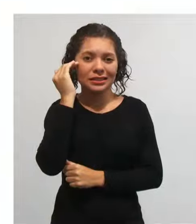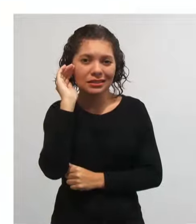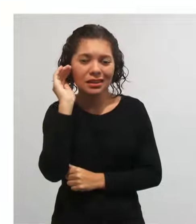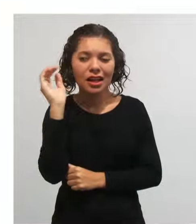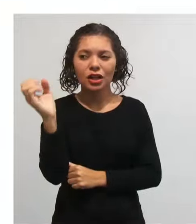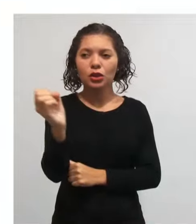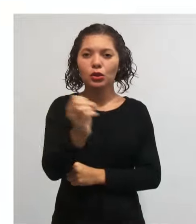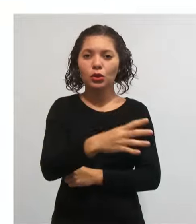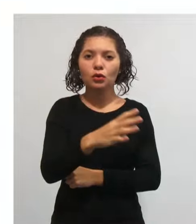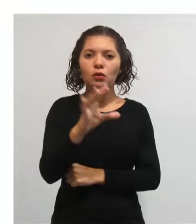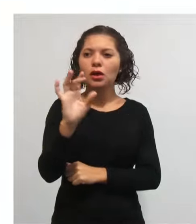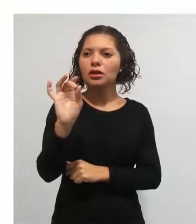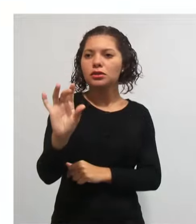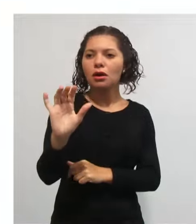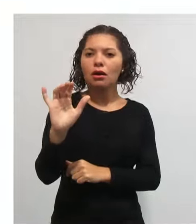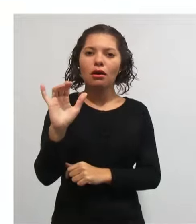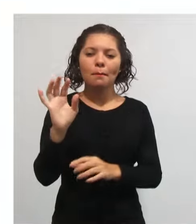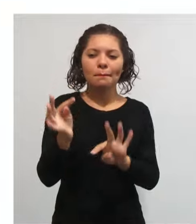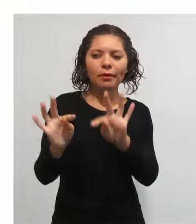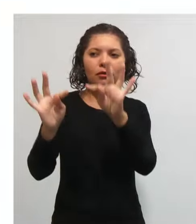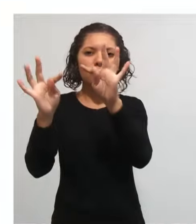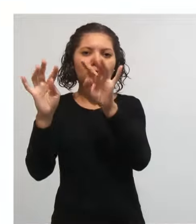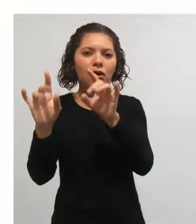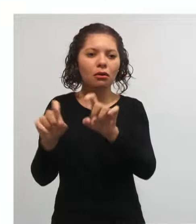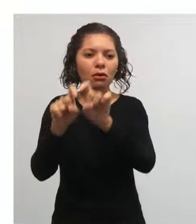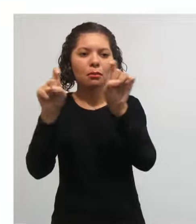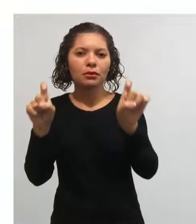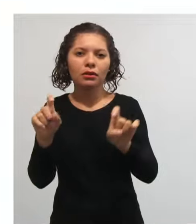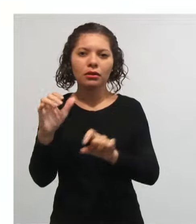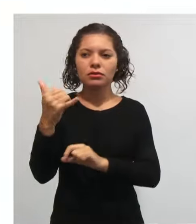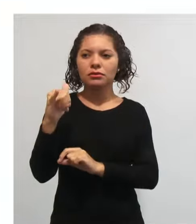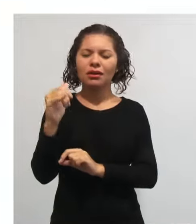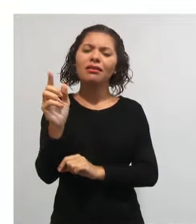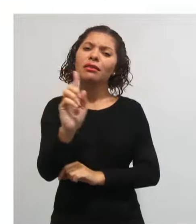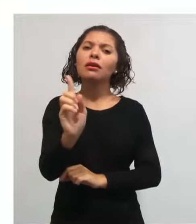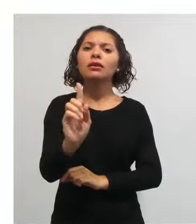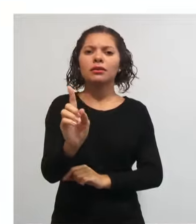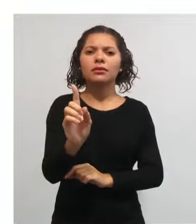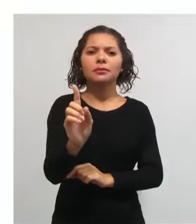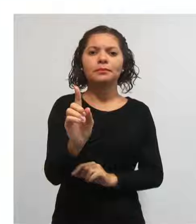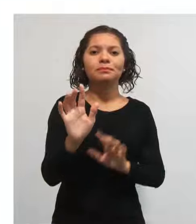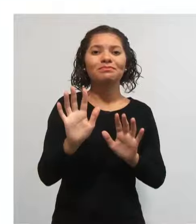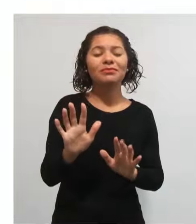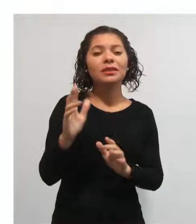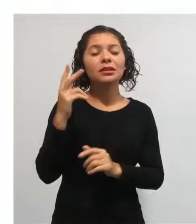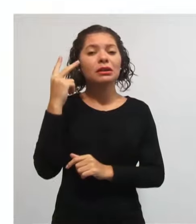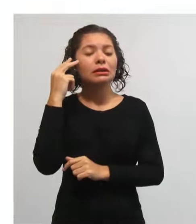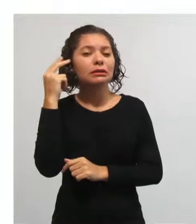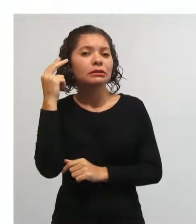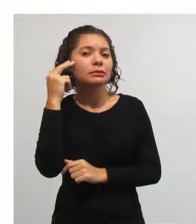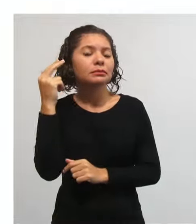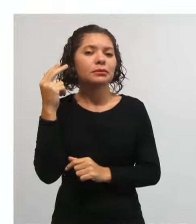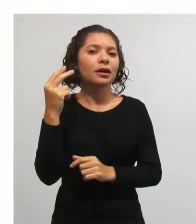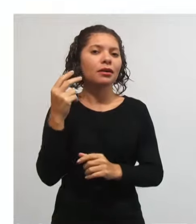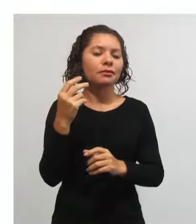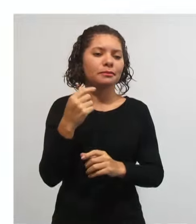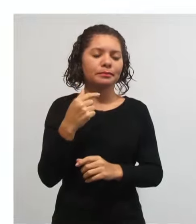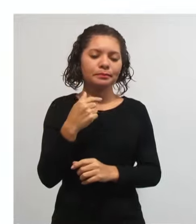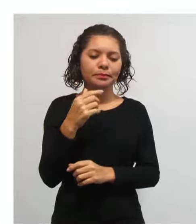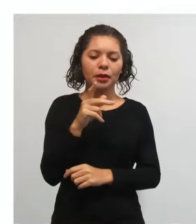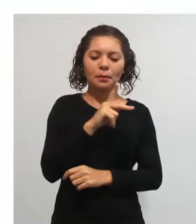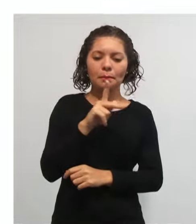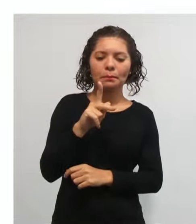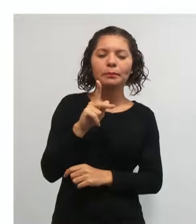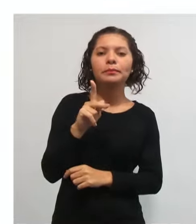é só com aparelhos tecnológicos tá então Observe aí que é comum quando a gente fala sobre inovação